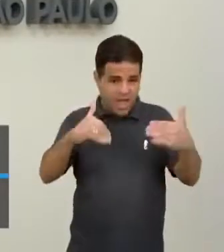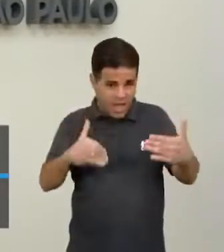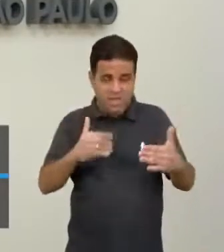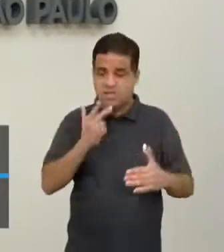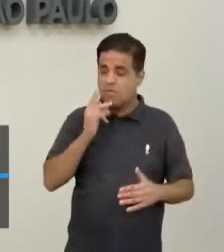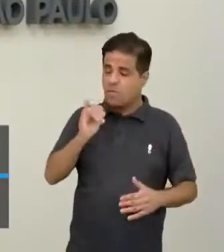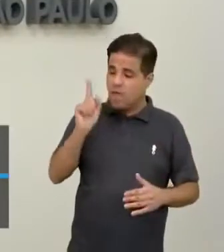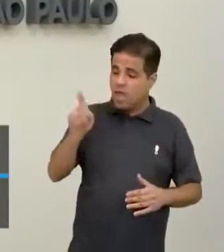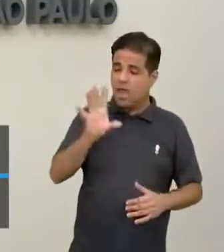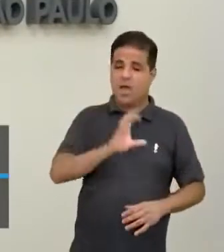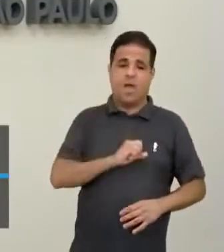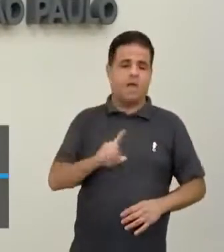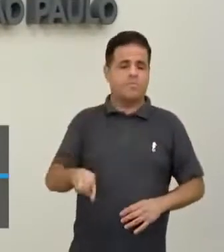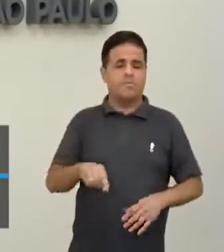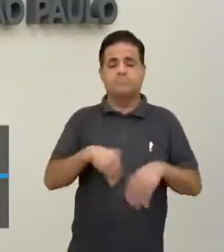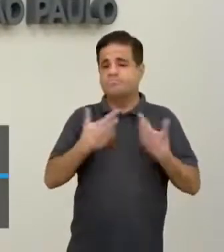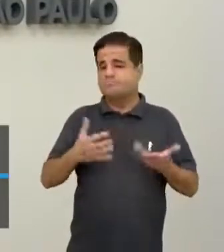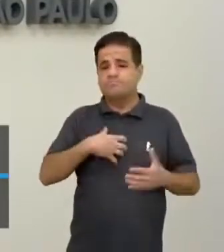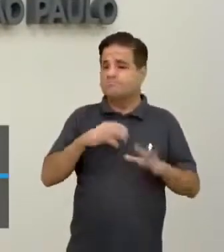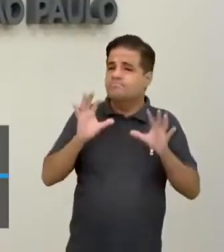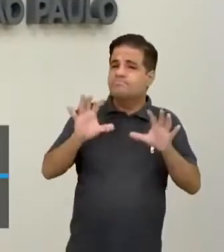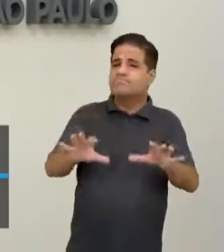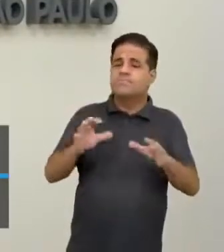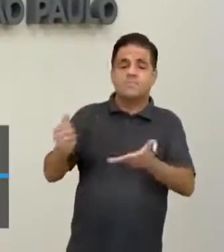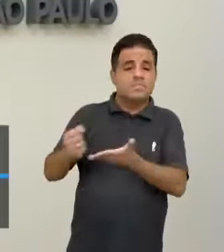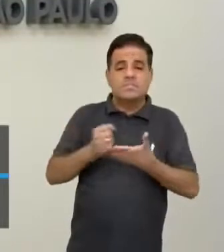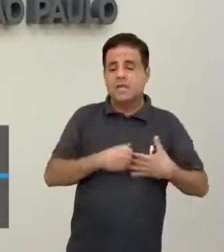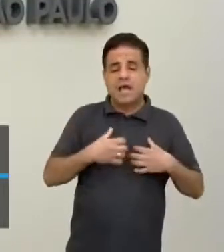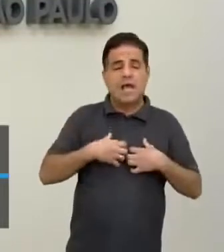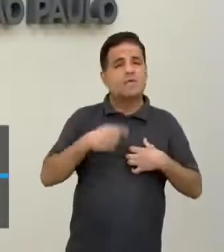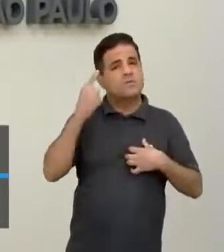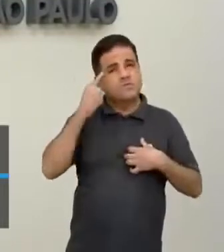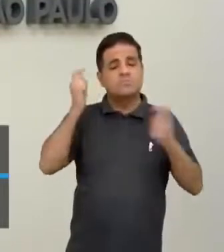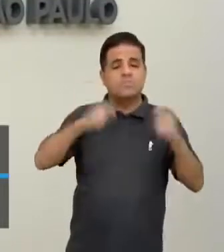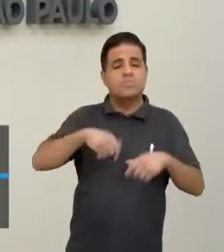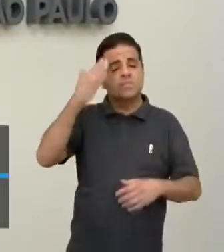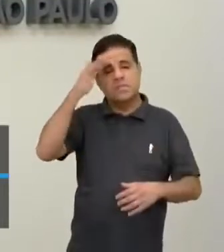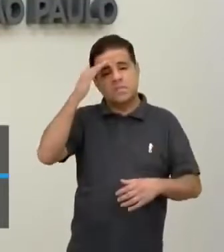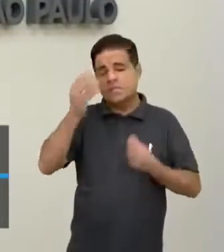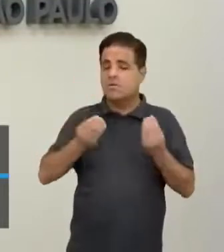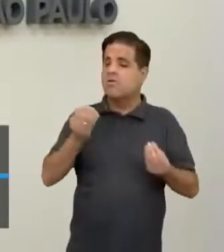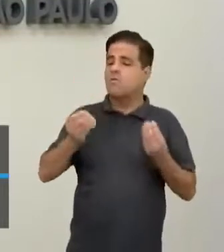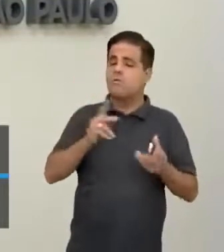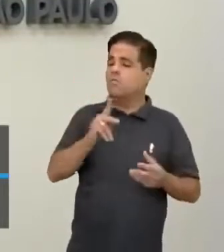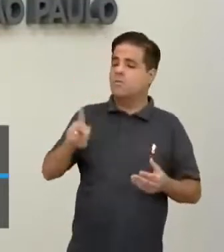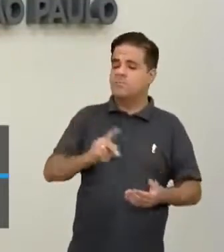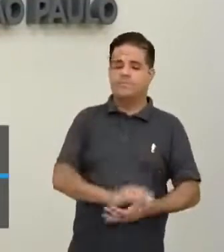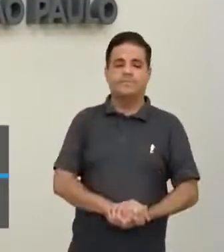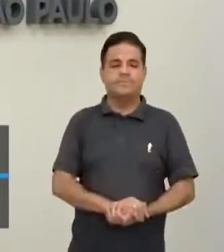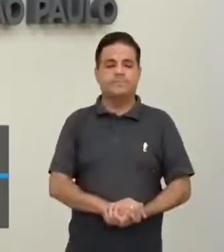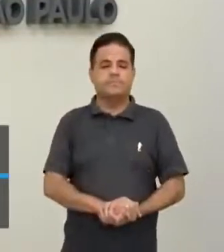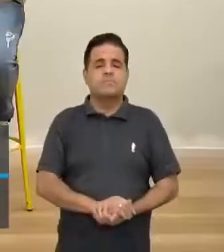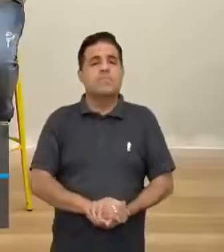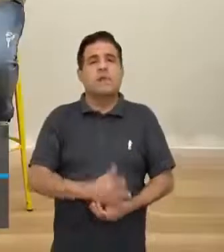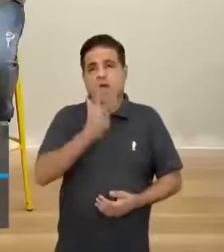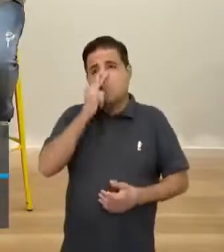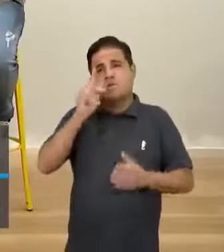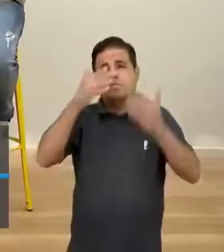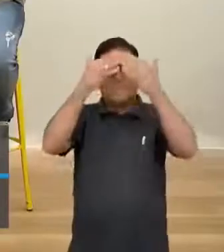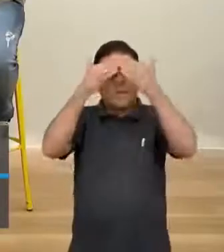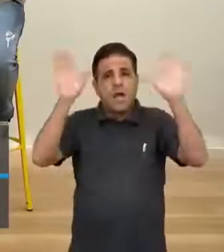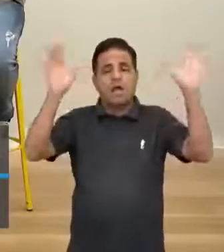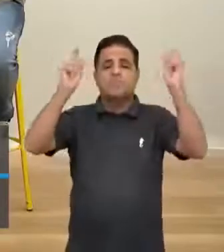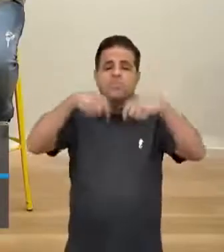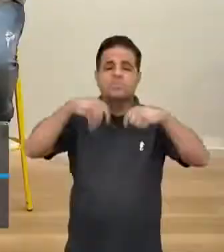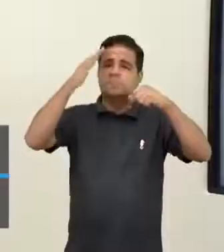amor. O que isso, qual é o efeito de sentido que isso traz? O que a gente pode entender disso, Pro? Aí vai ser bem amplo, né, Mauro? A gente pode pensar